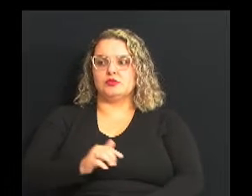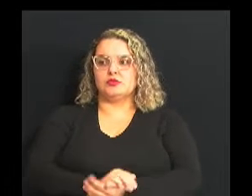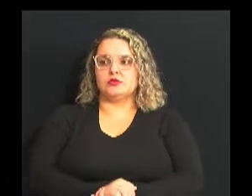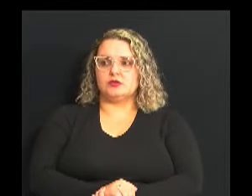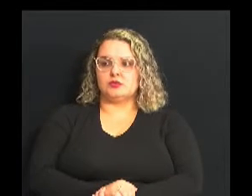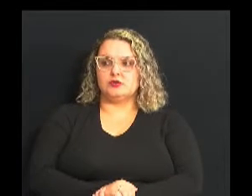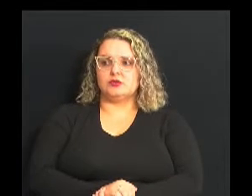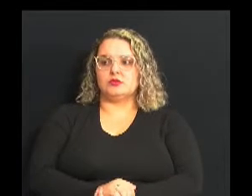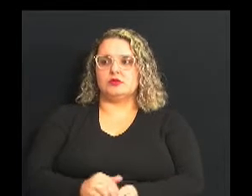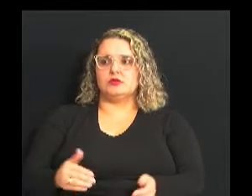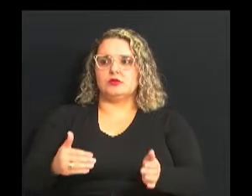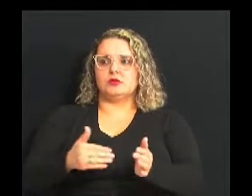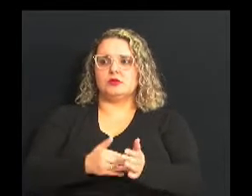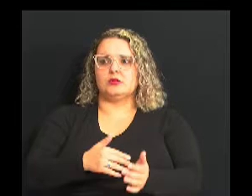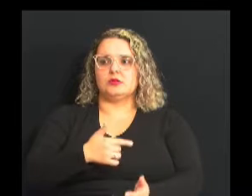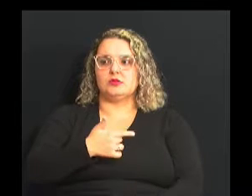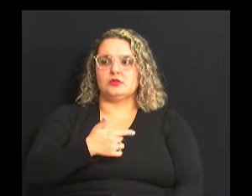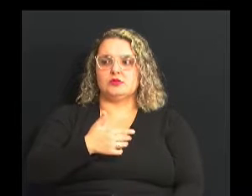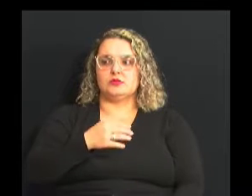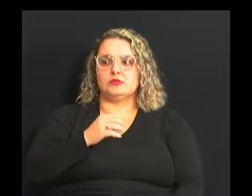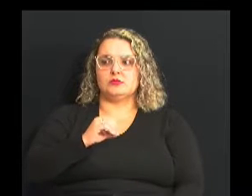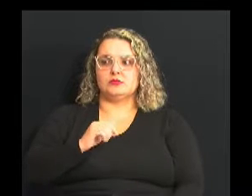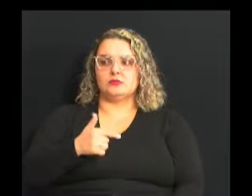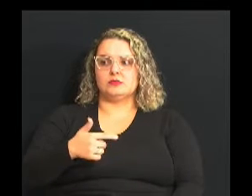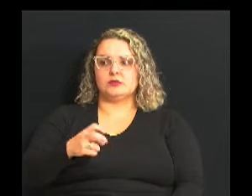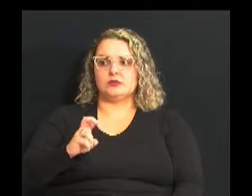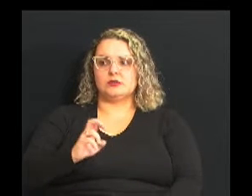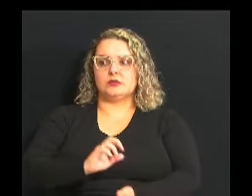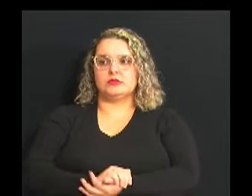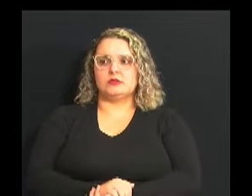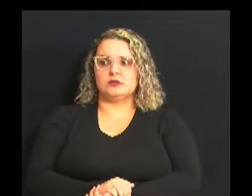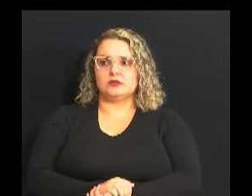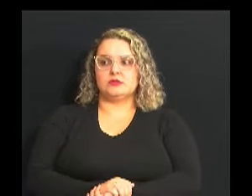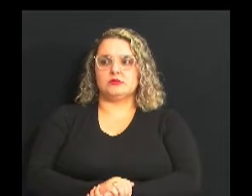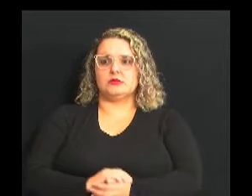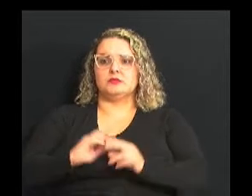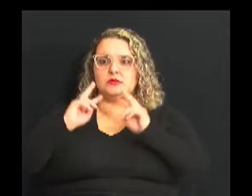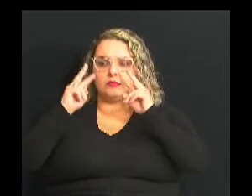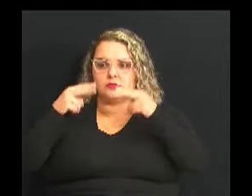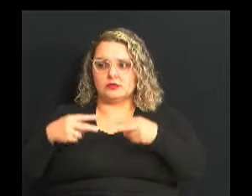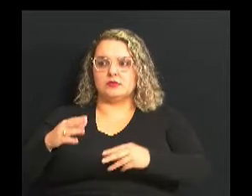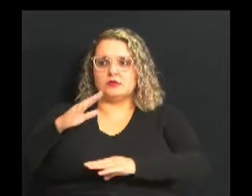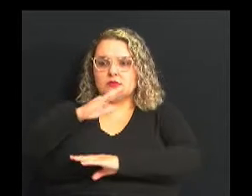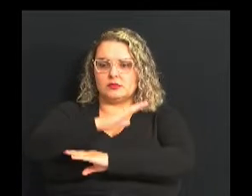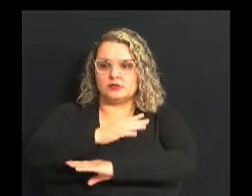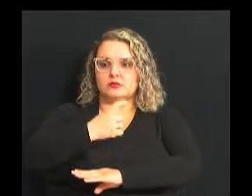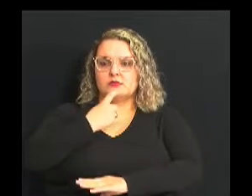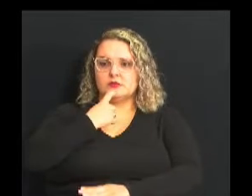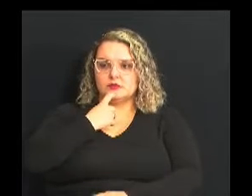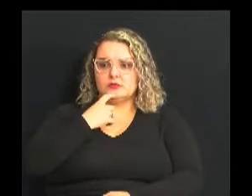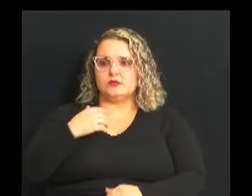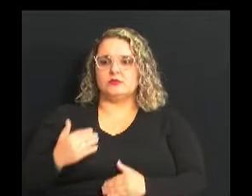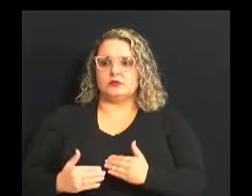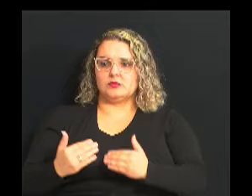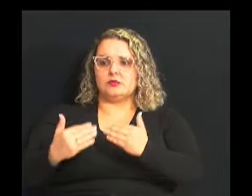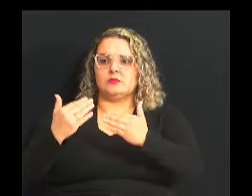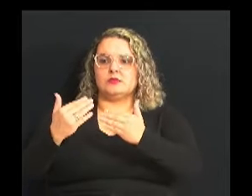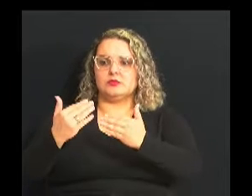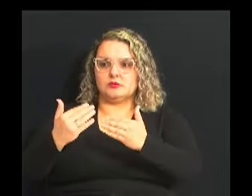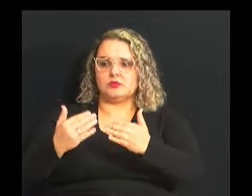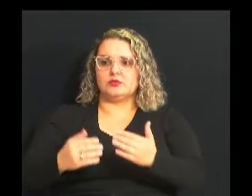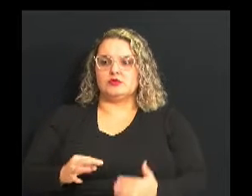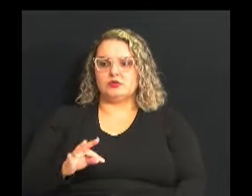a 2025, né? Ser reconhecida na CMC, né, na Câmara Municipal, como provedora de soluções de TI